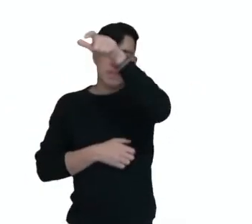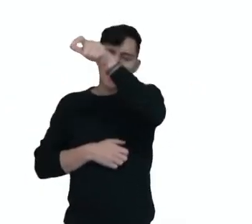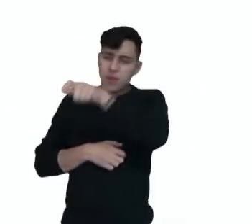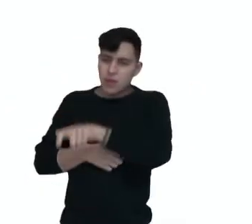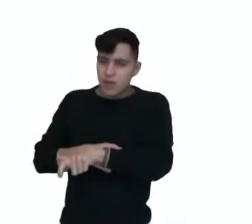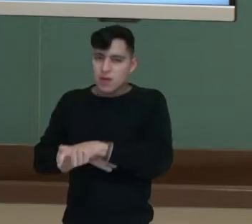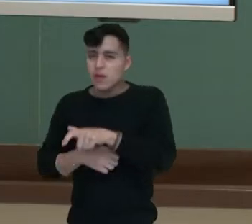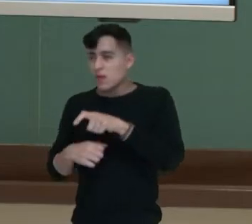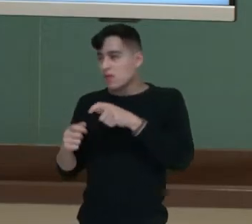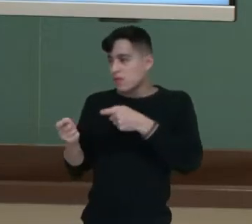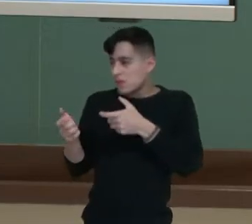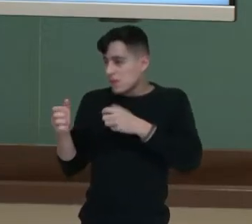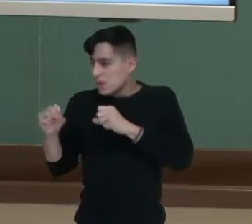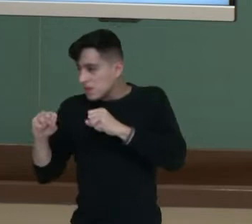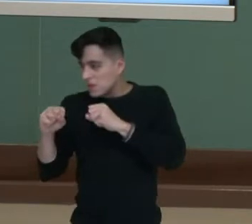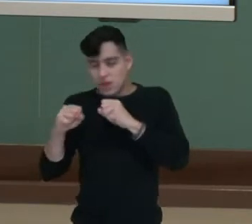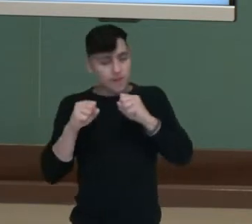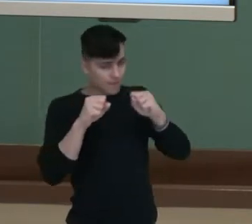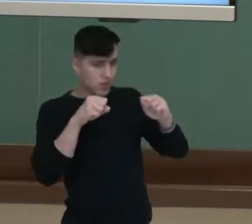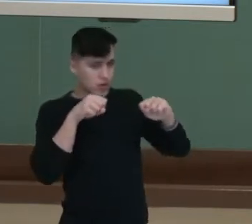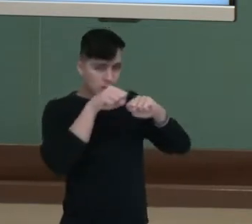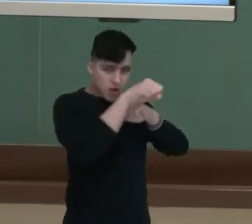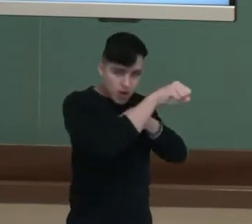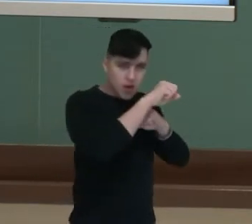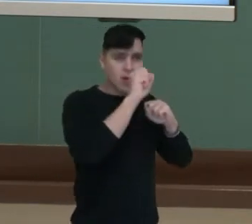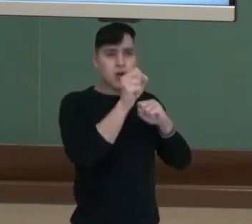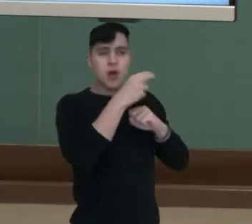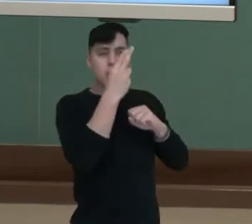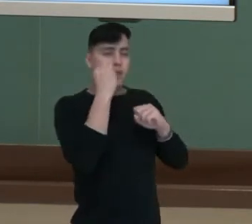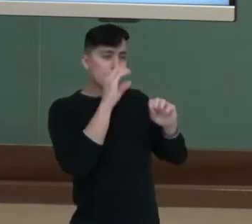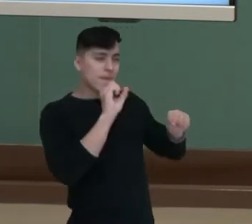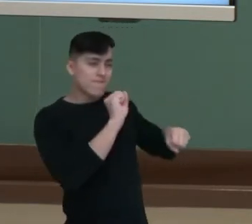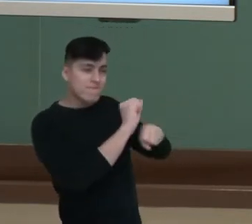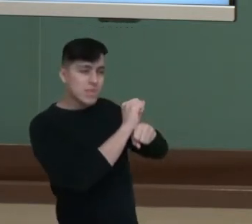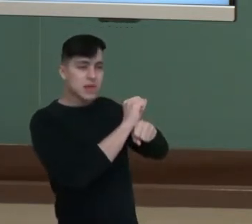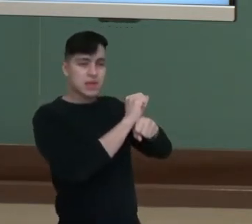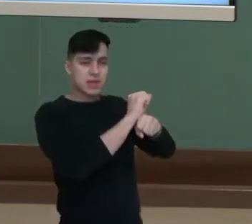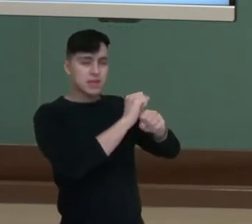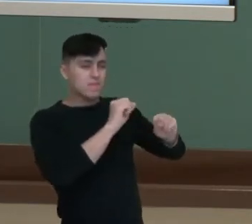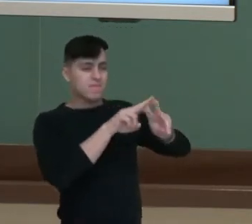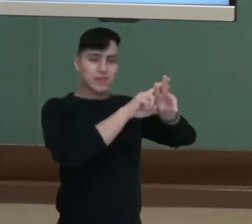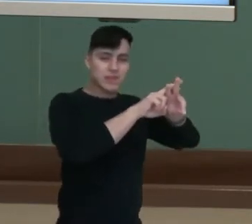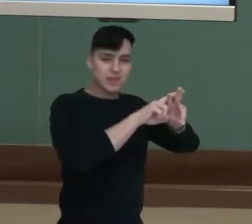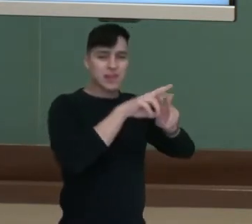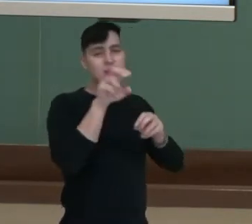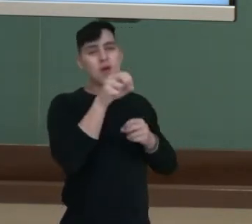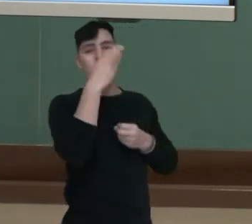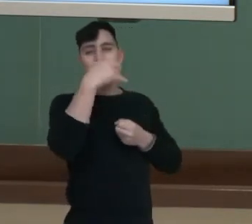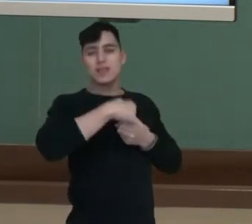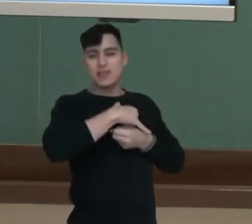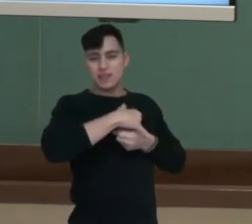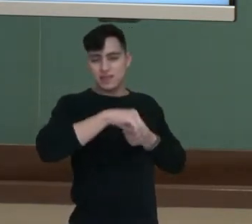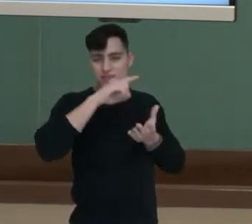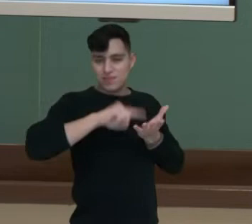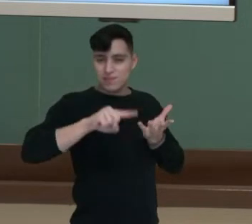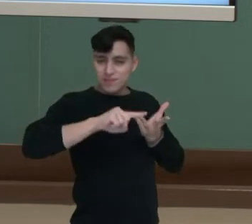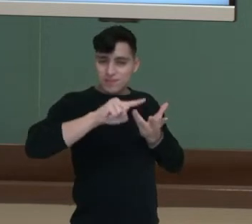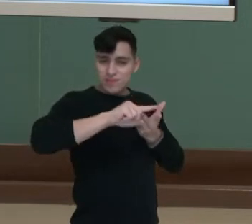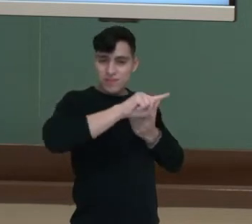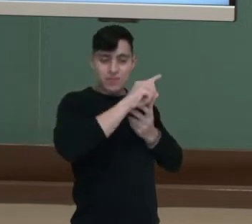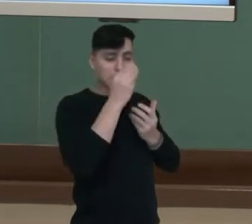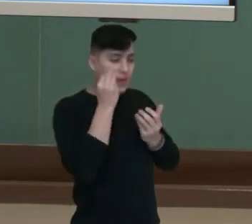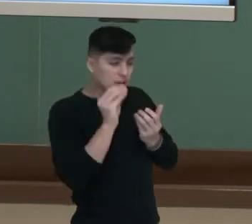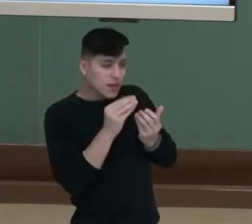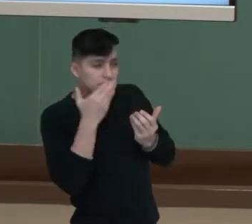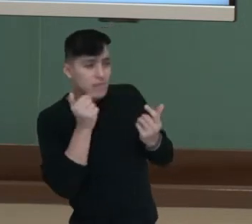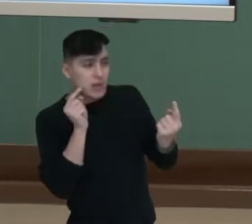pode fazer golpes, imobilização e usar de estratégias para isso, né? Para melhor